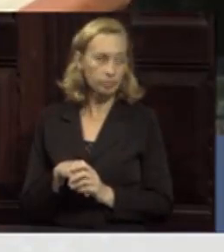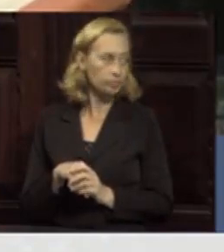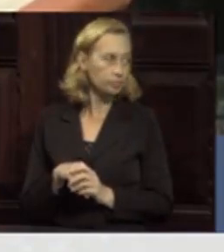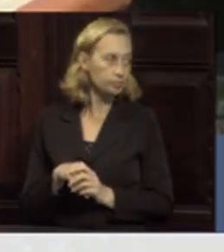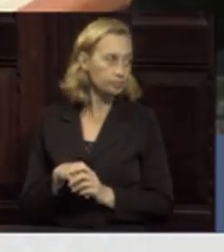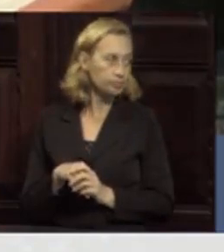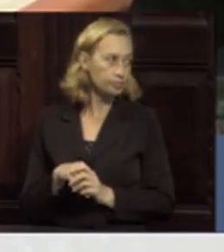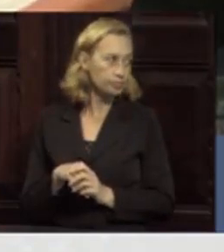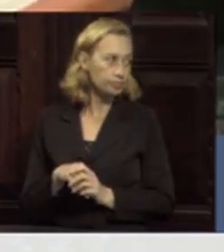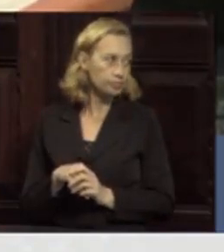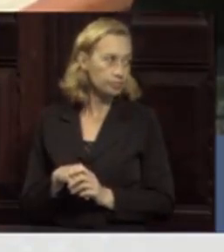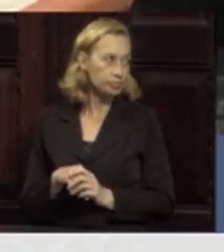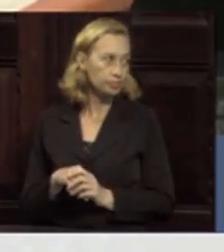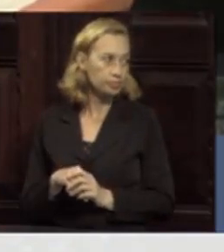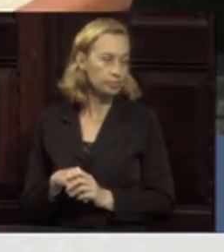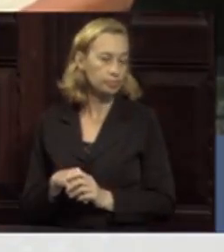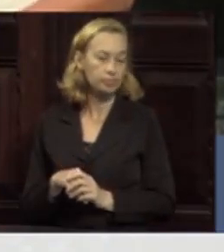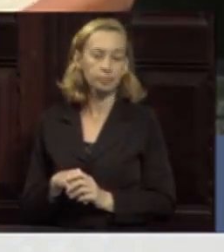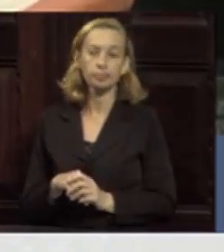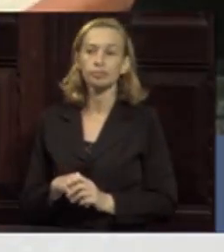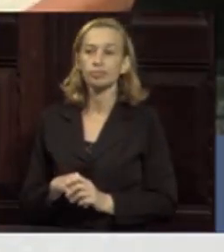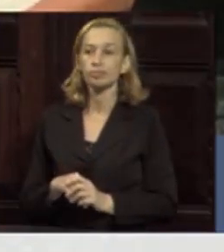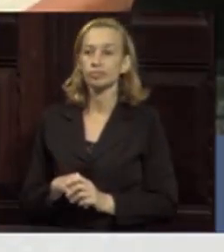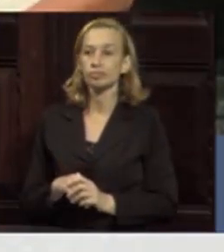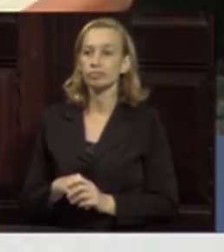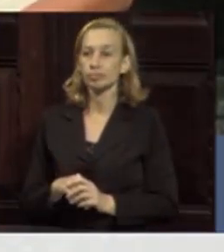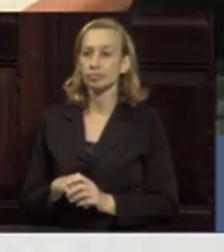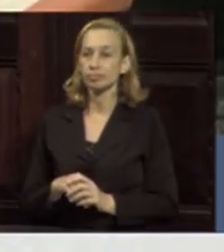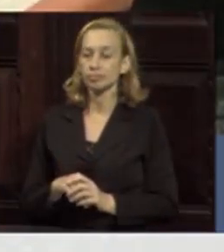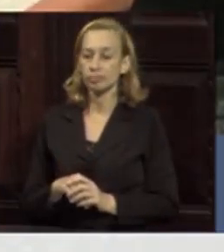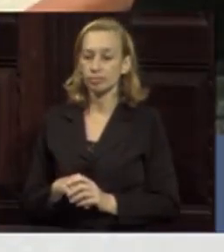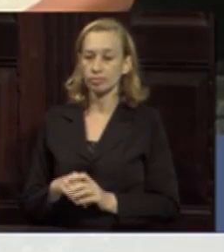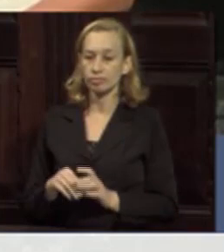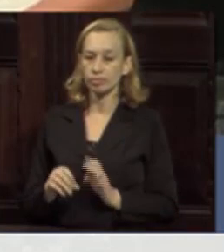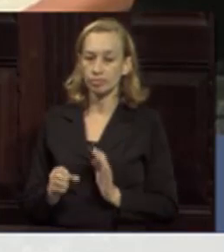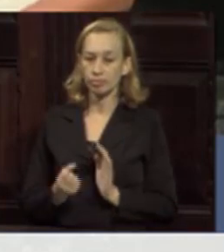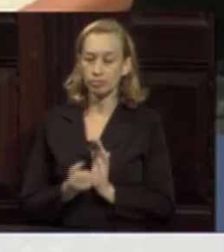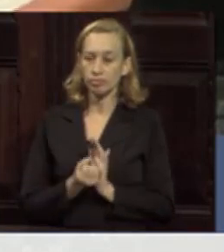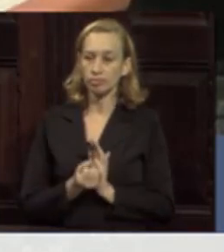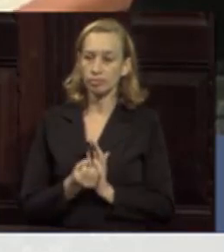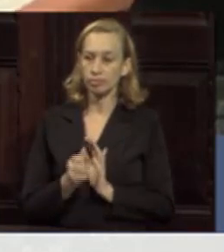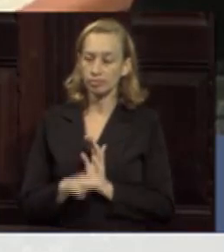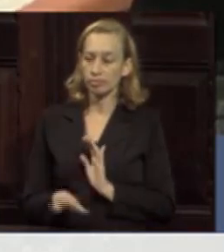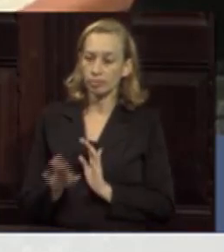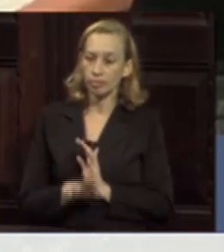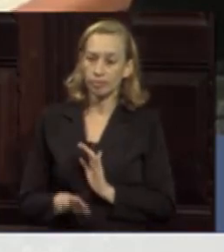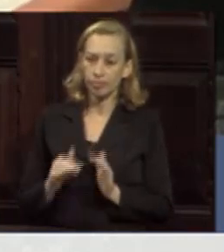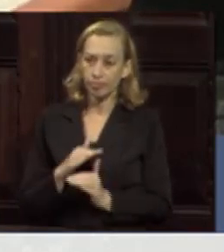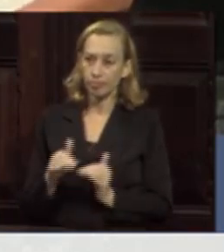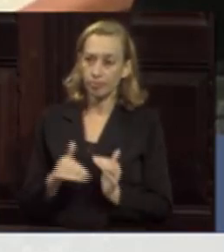a subemenda da Comissão de Assuntos da Criança. Senhores que aprovam, permaneçam como estão.